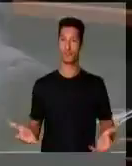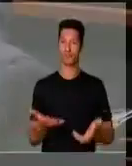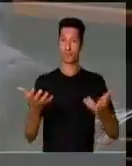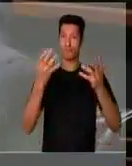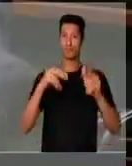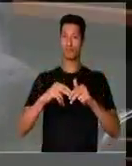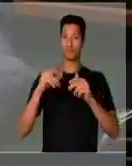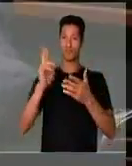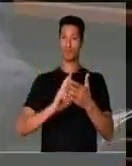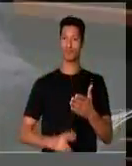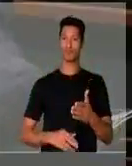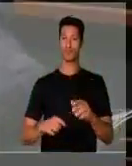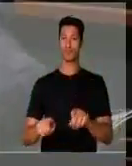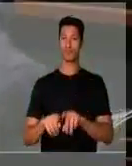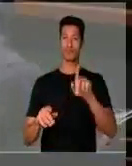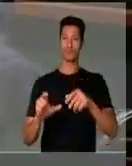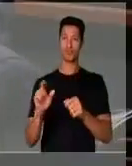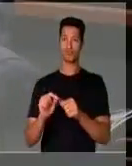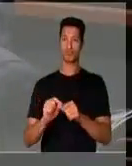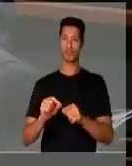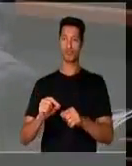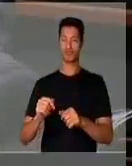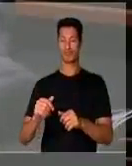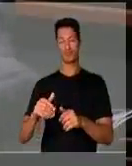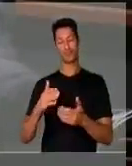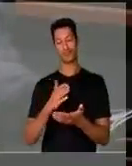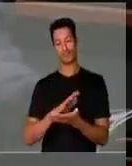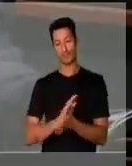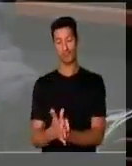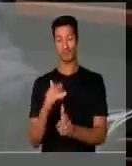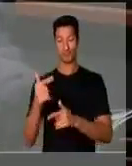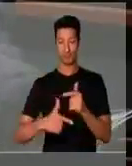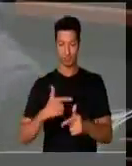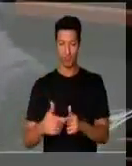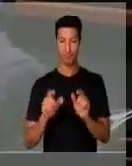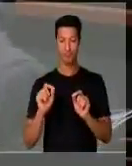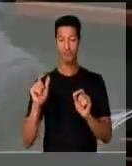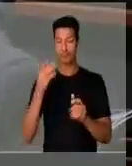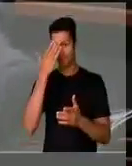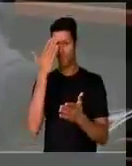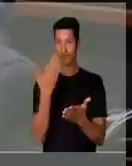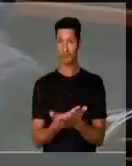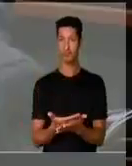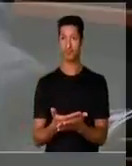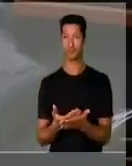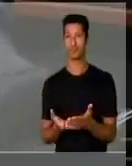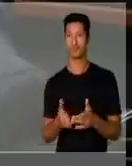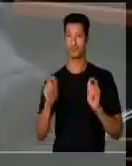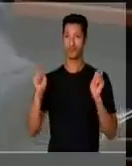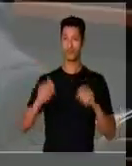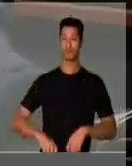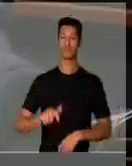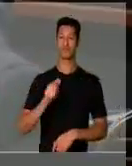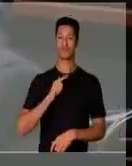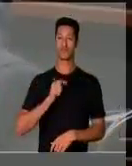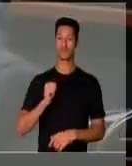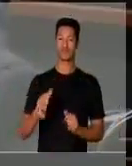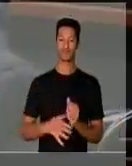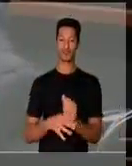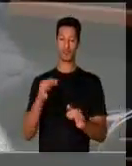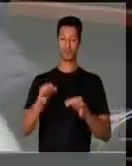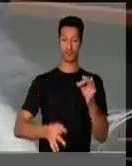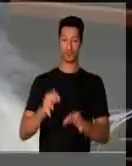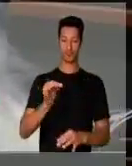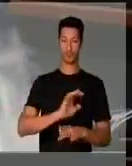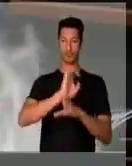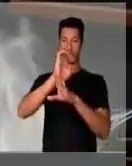promovido pelo relatório, é fazer um passa-moleque nos servidores que acreditaram na capacidade, na segurança